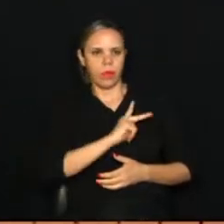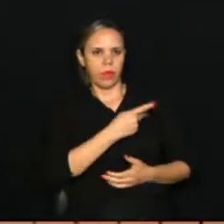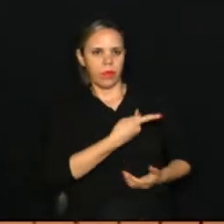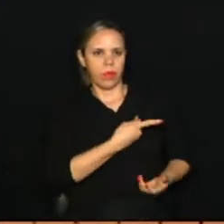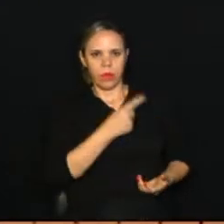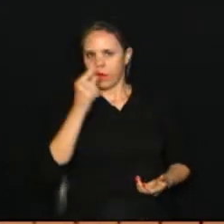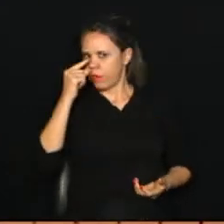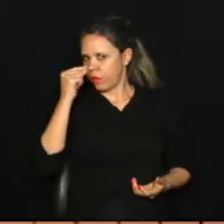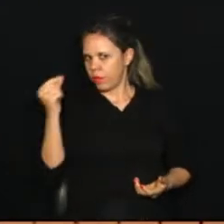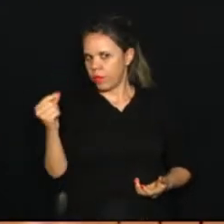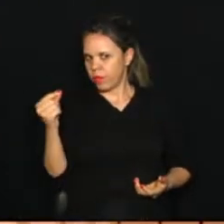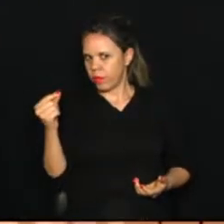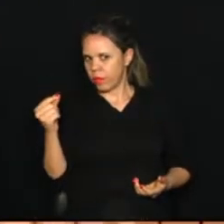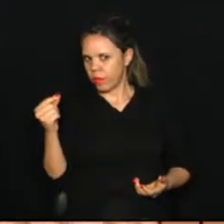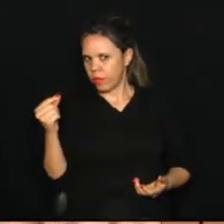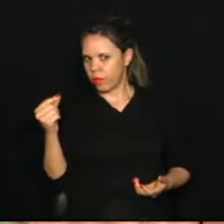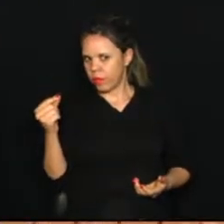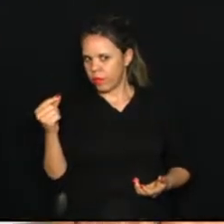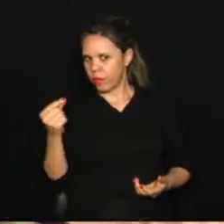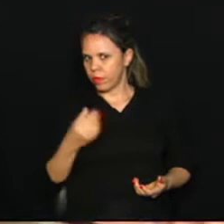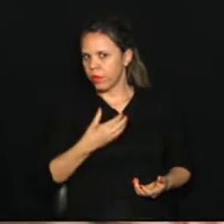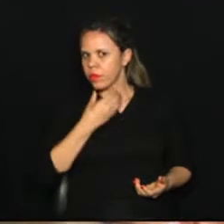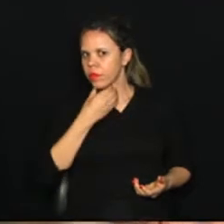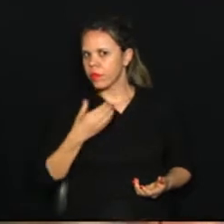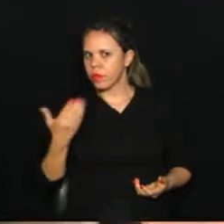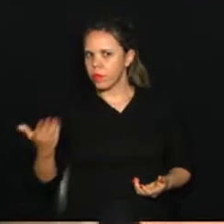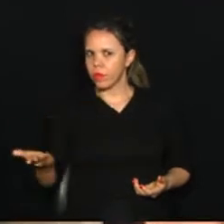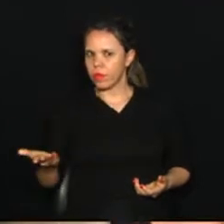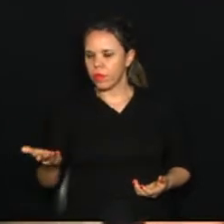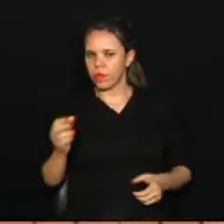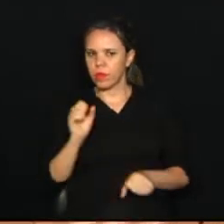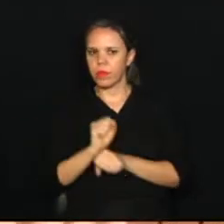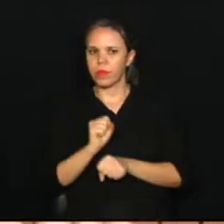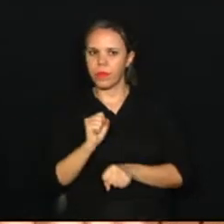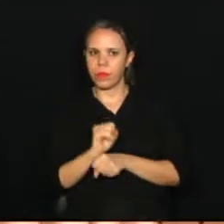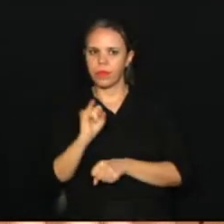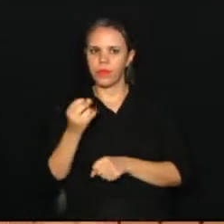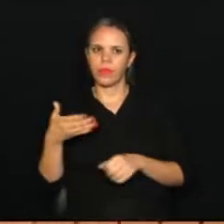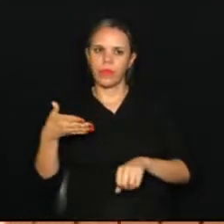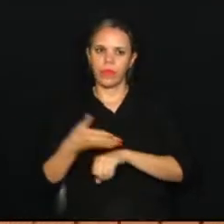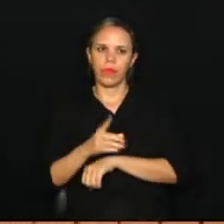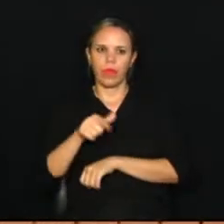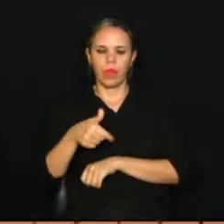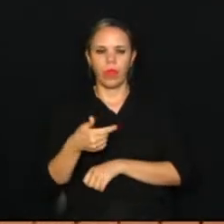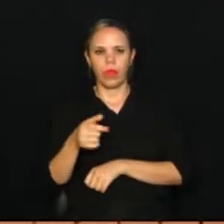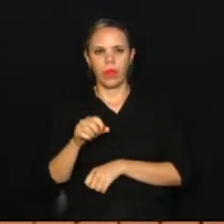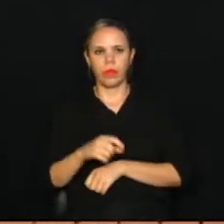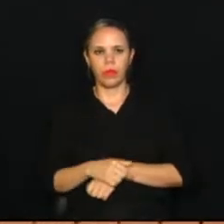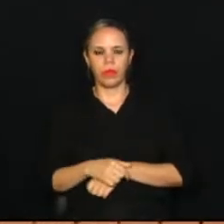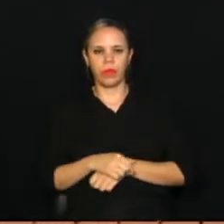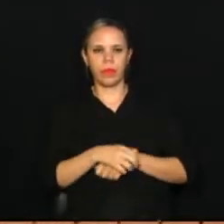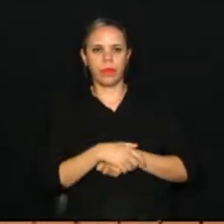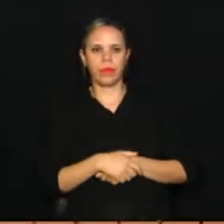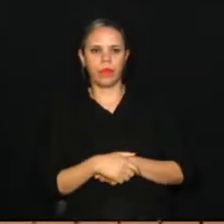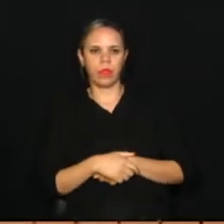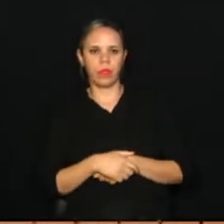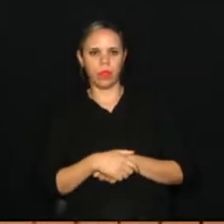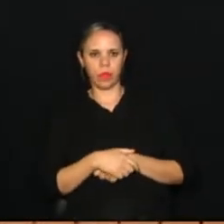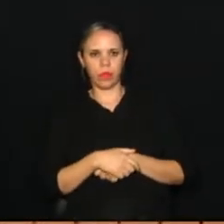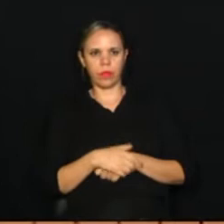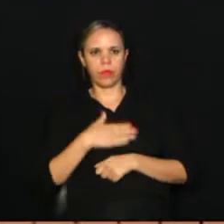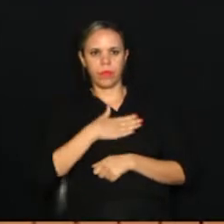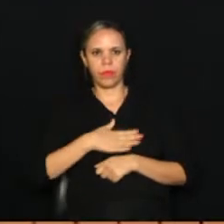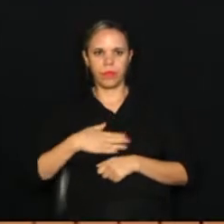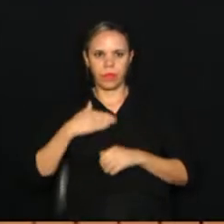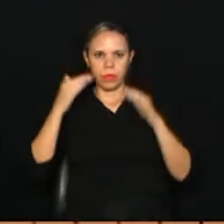Arnaldo Salvetti e o Carmo Luiz. Vamos aguardar aí para ver se eles entram na sequência. E temos a honra aí de